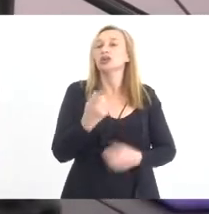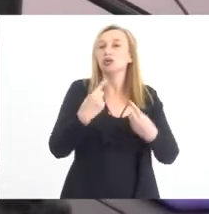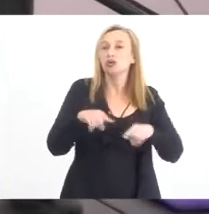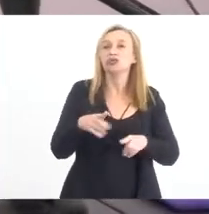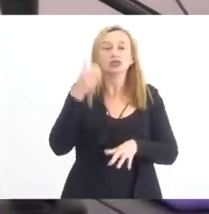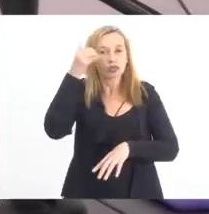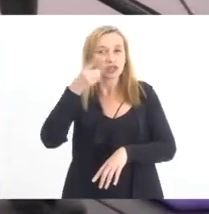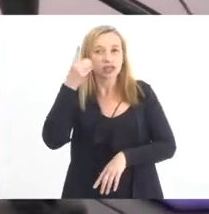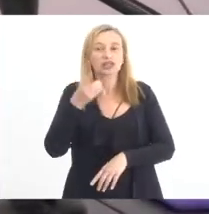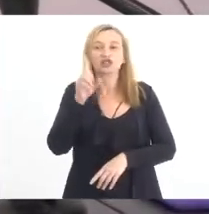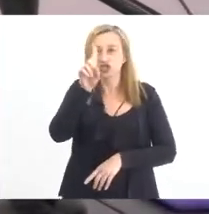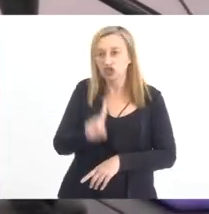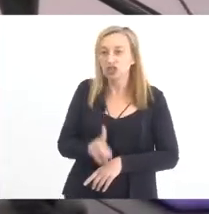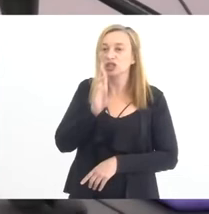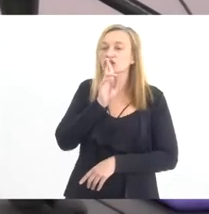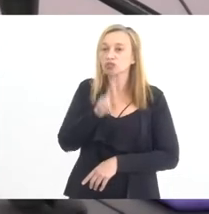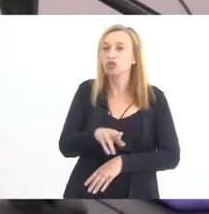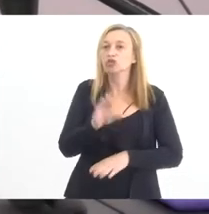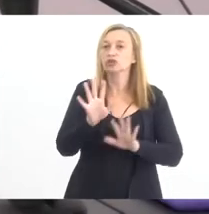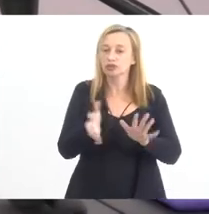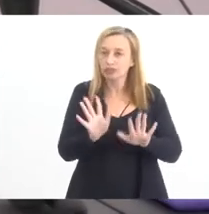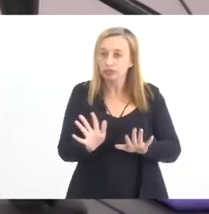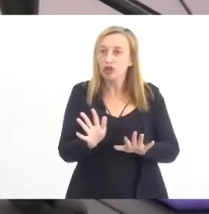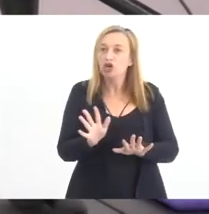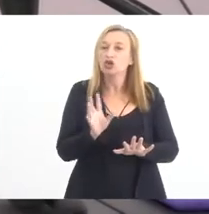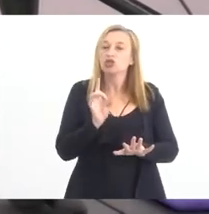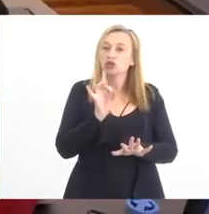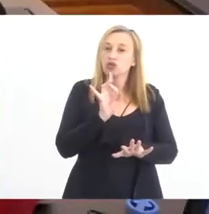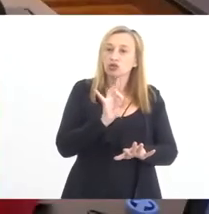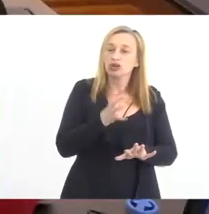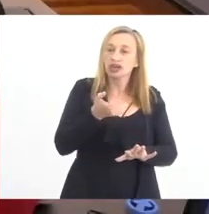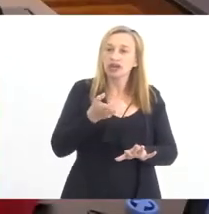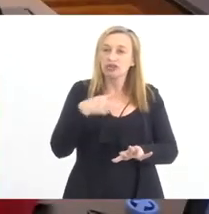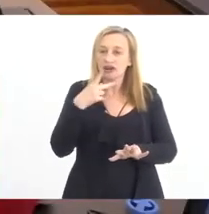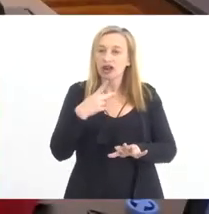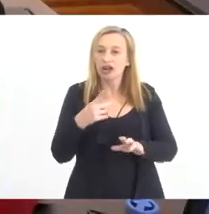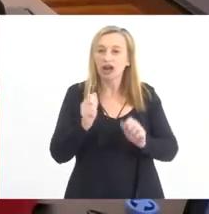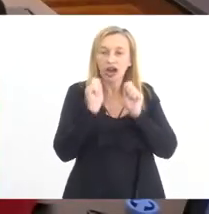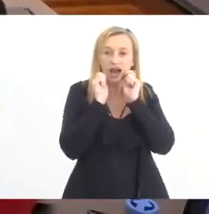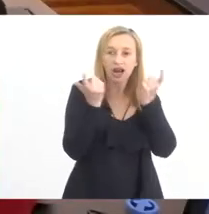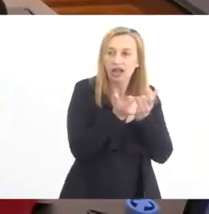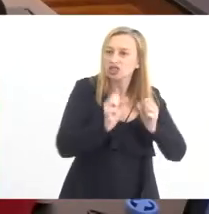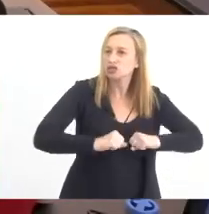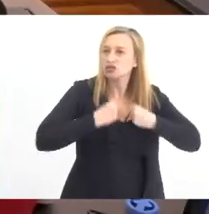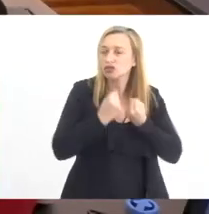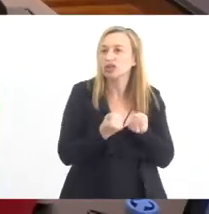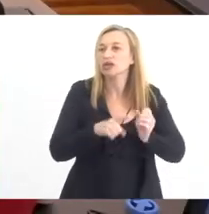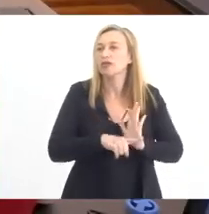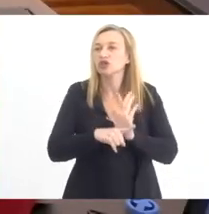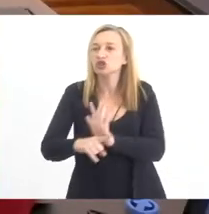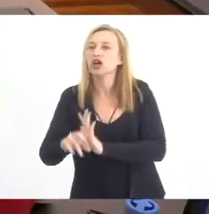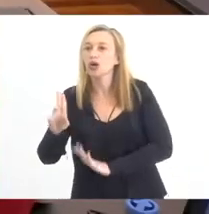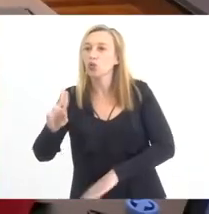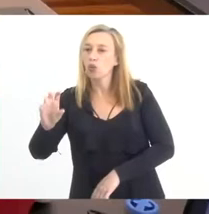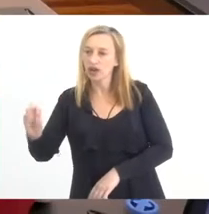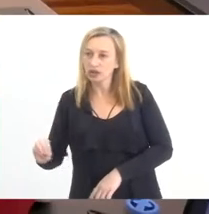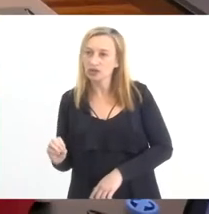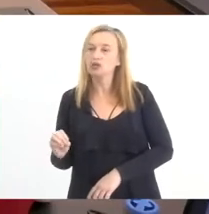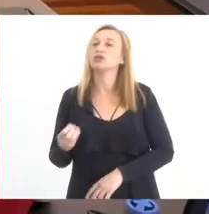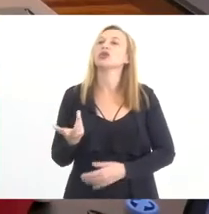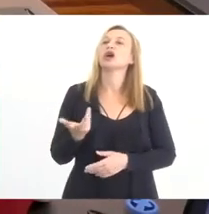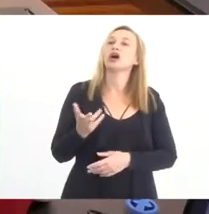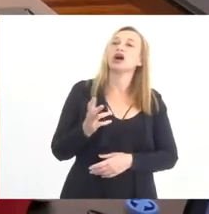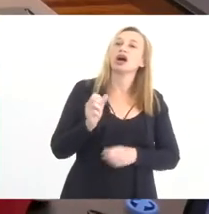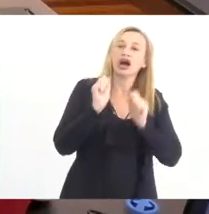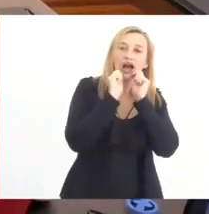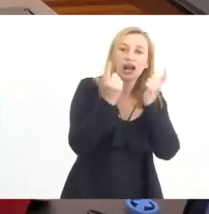resposta. Já vou te passar a palavra, deputado. Eu só quero destacar uma coisa. A Alerj tem se esforçado muito para ajudar o ESO. Tanto que a Alerj